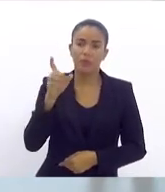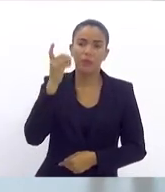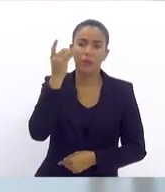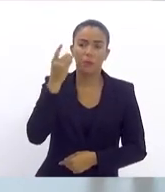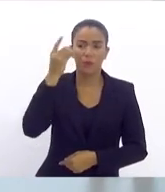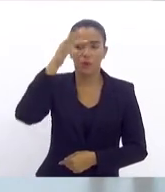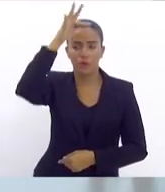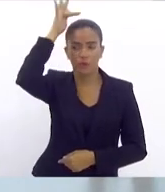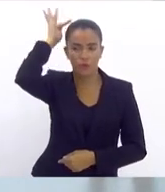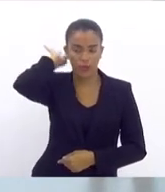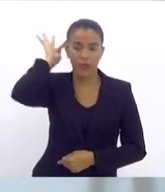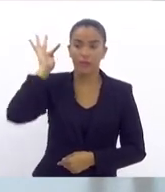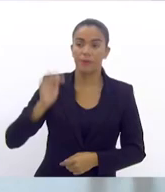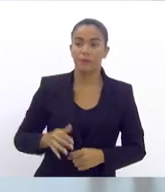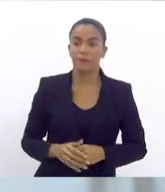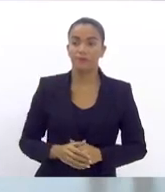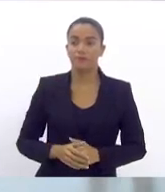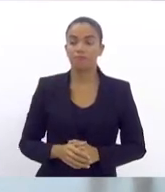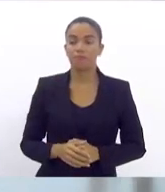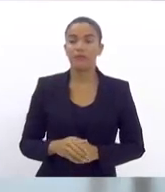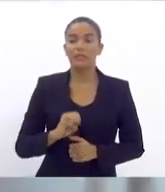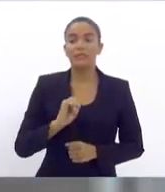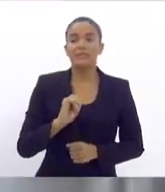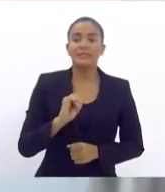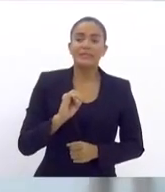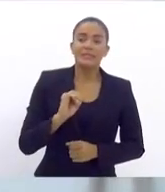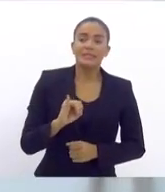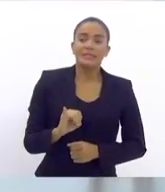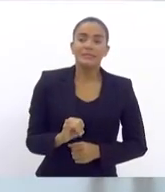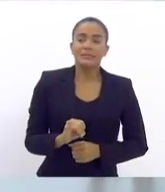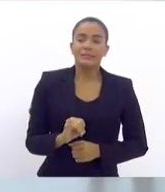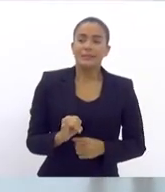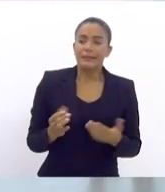Pacheco, se não há